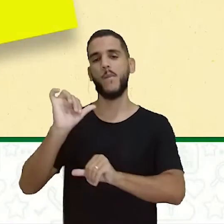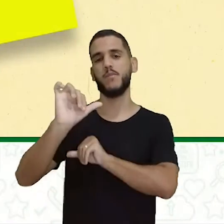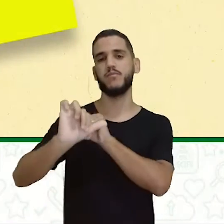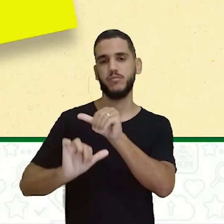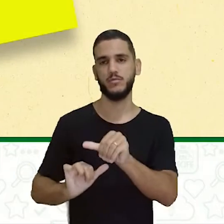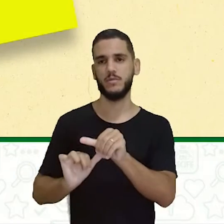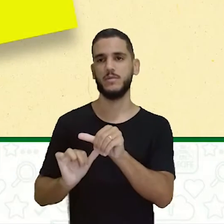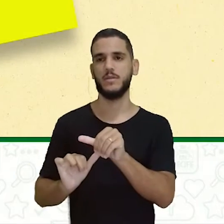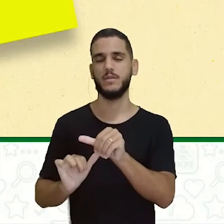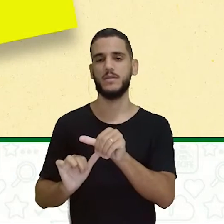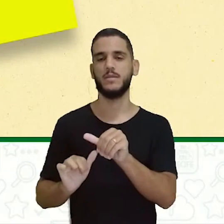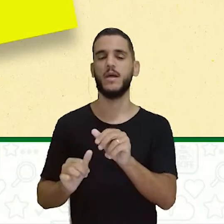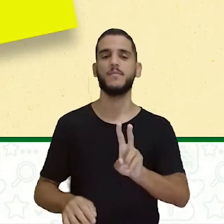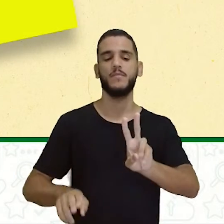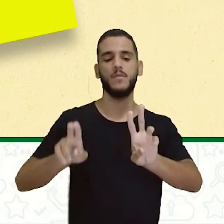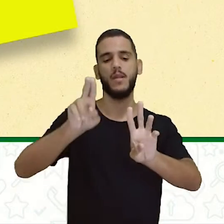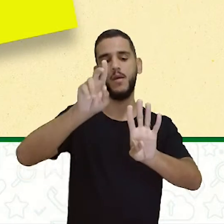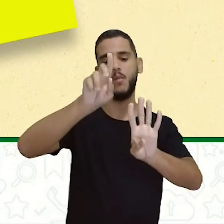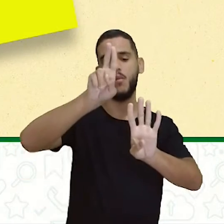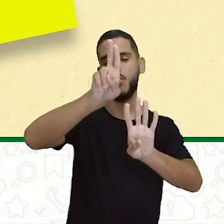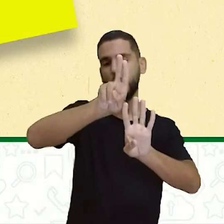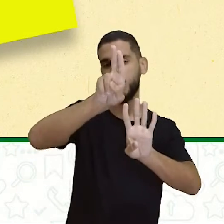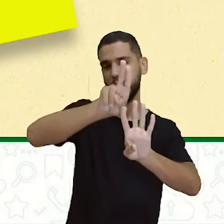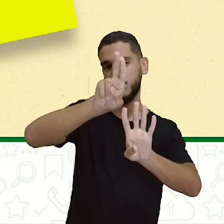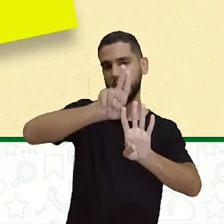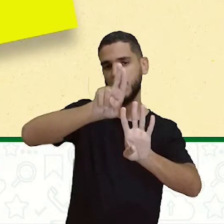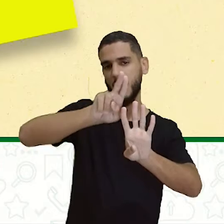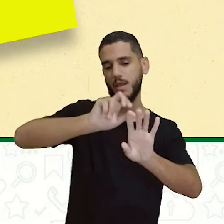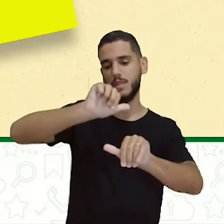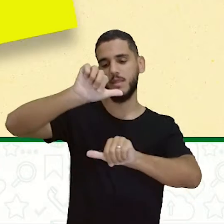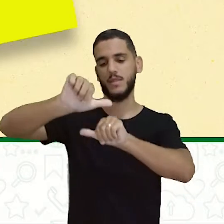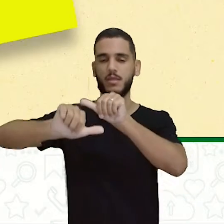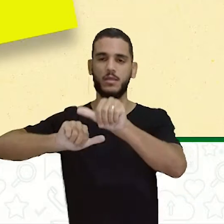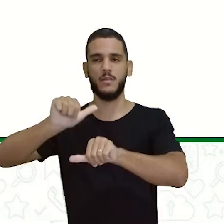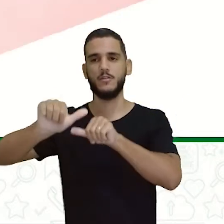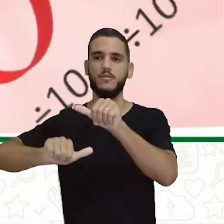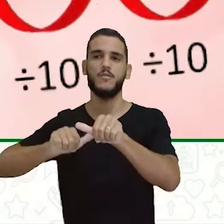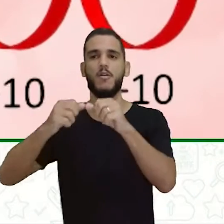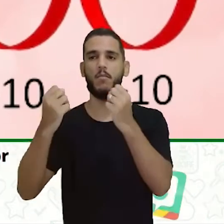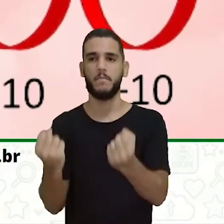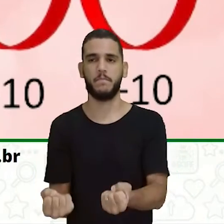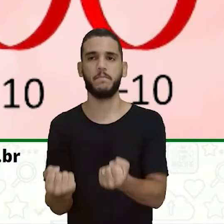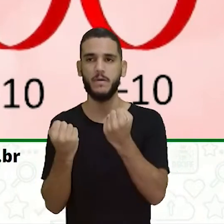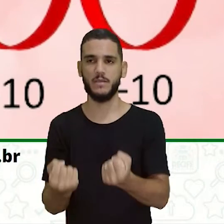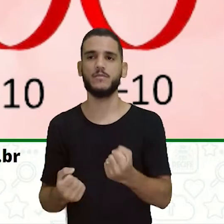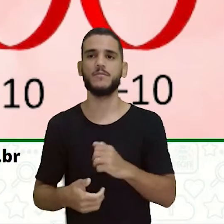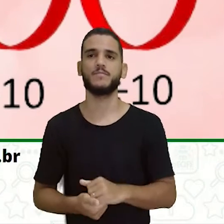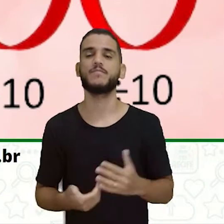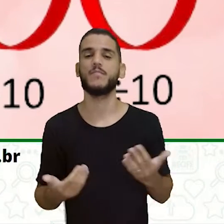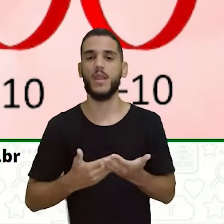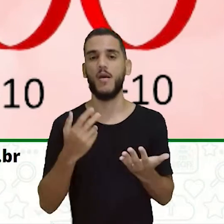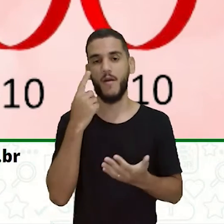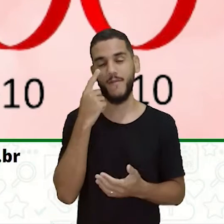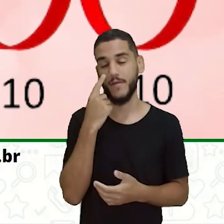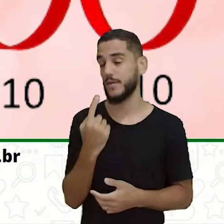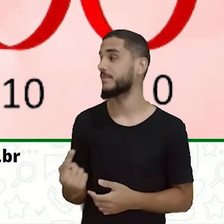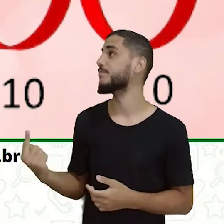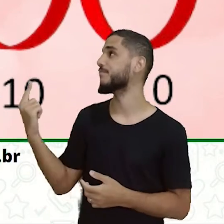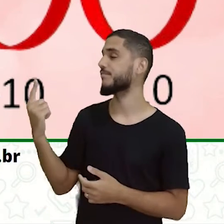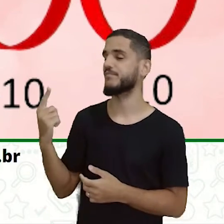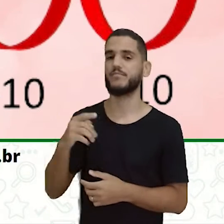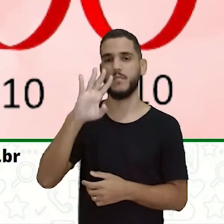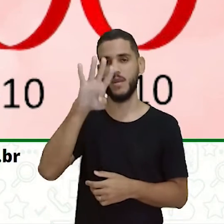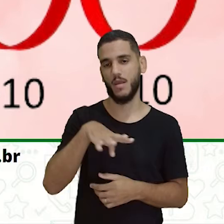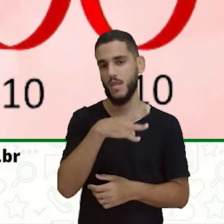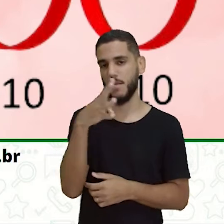unidades de massa, né, de medidas de massa, que você vai ver nessa tabela agora. Olha